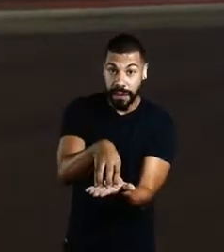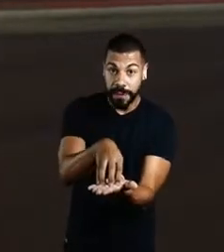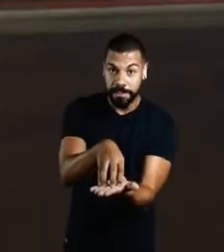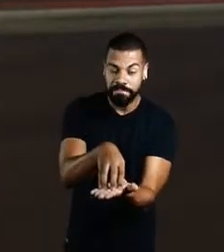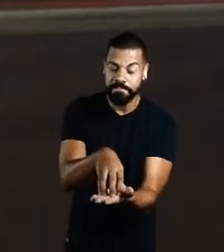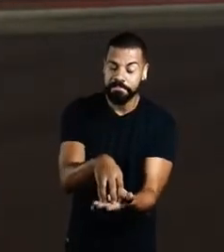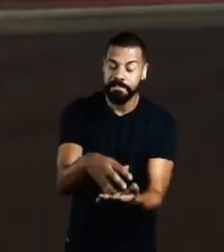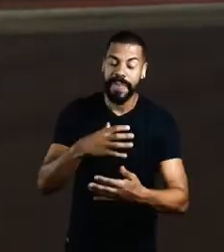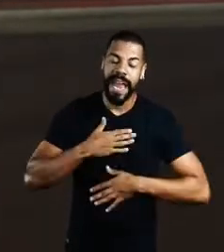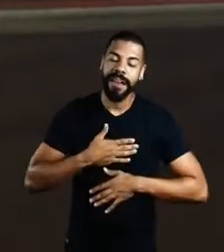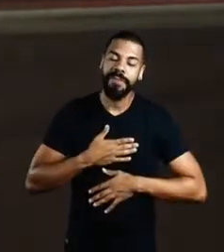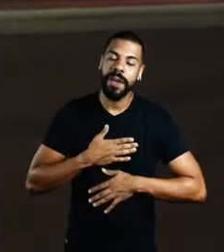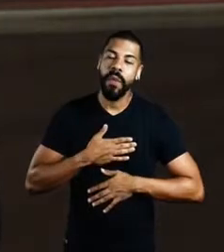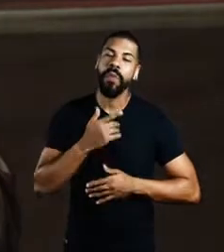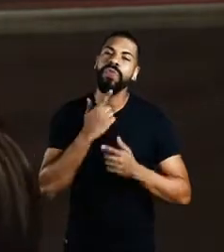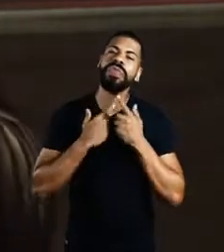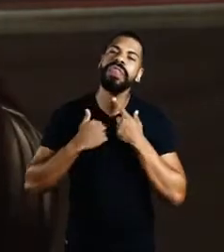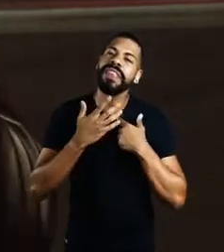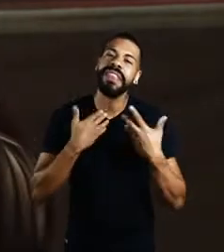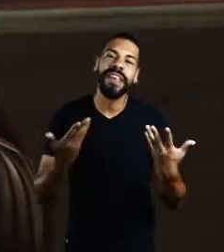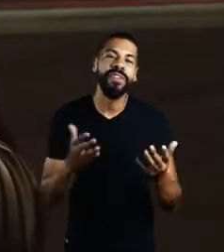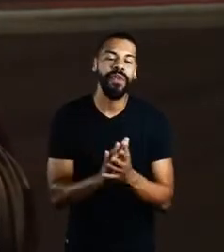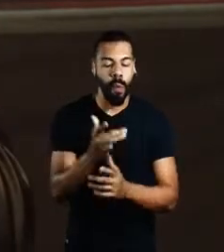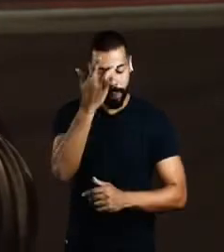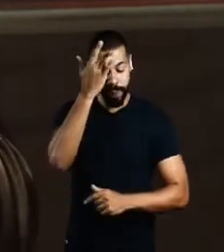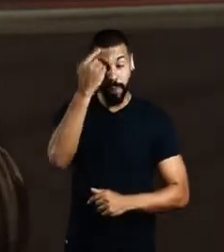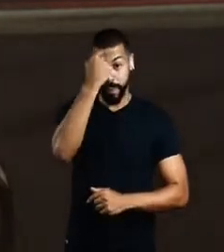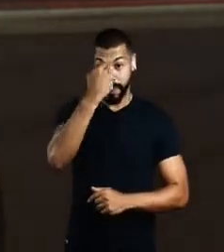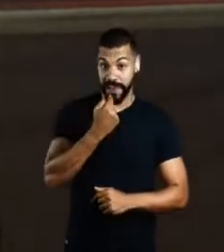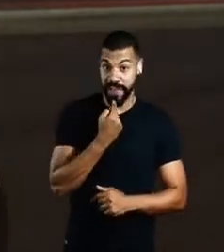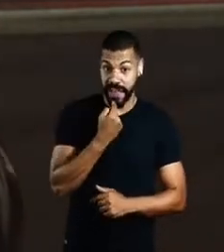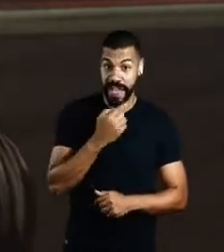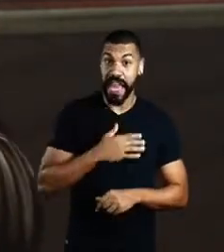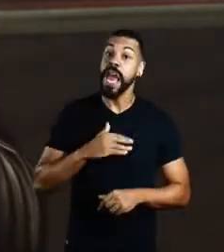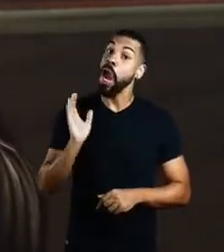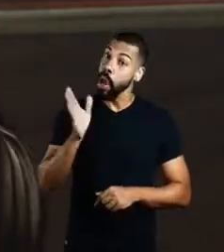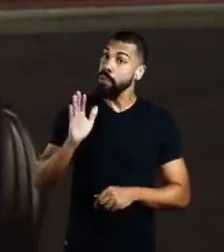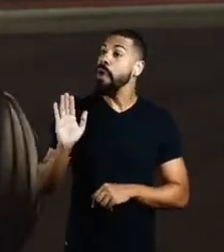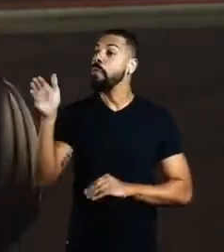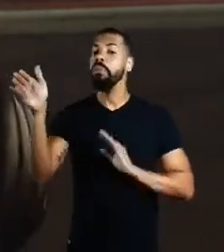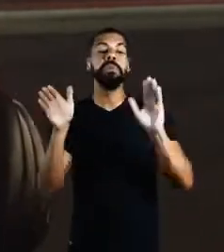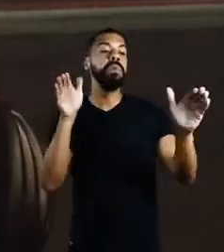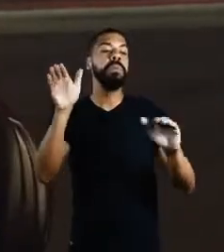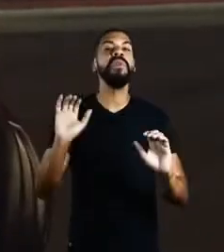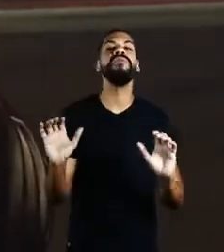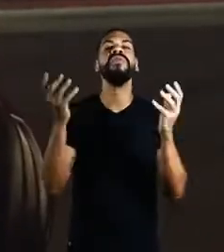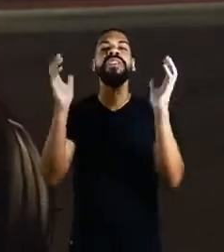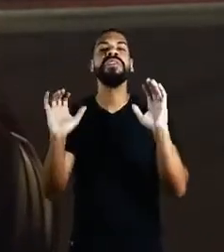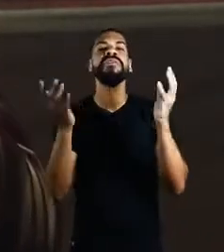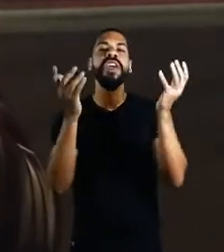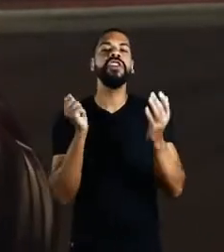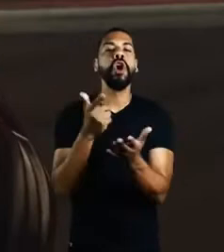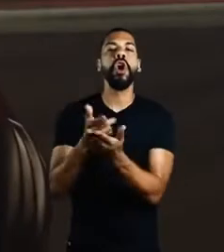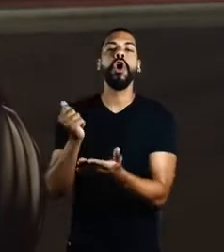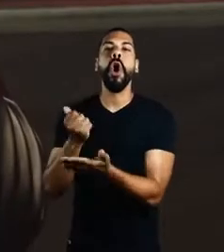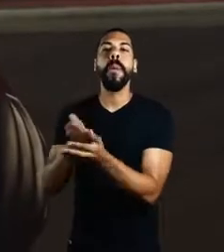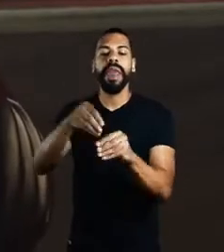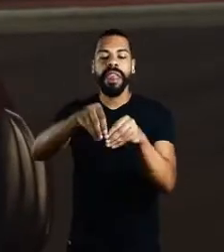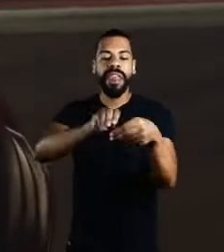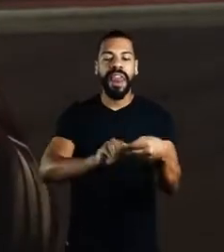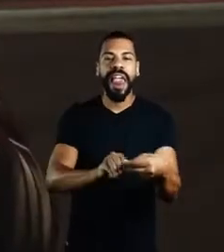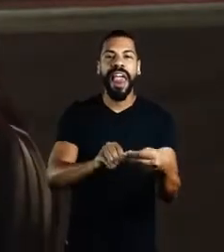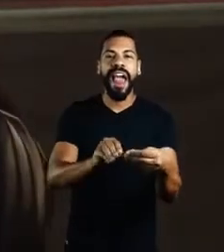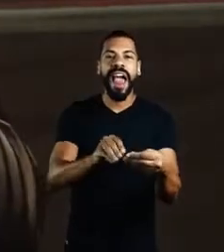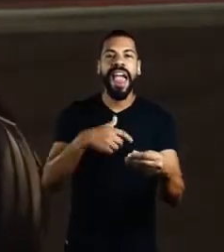realização minha como pessoa, porque eu fui nas festas, eu comprei ingresso, eu vi o Duda tocando.